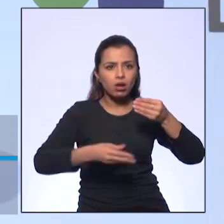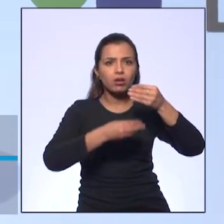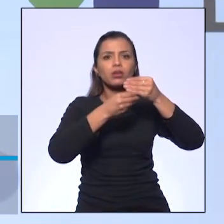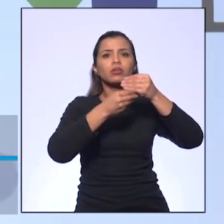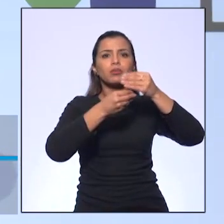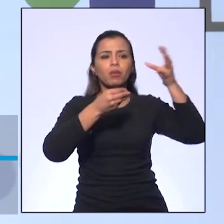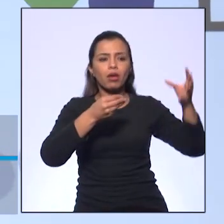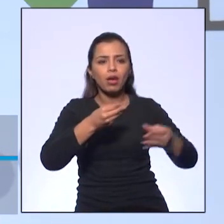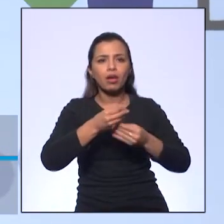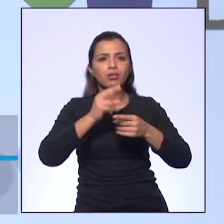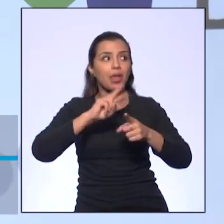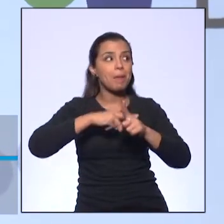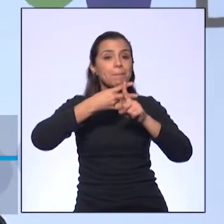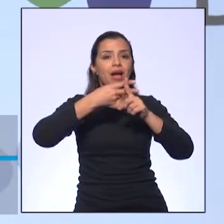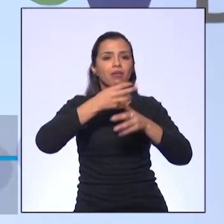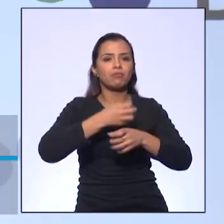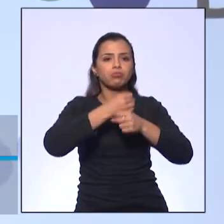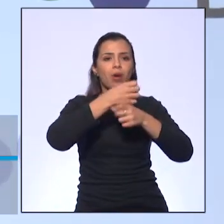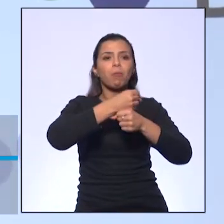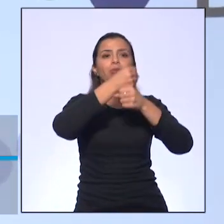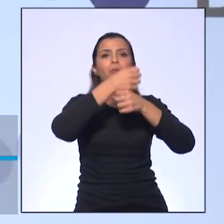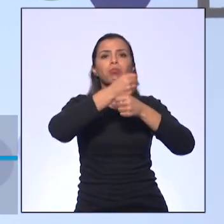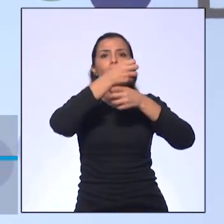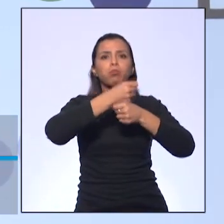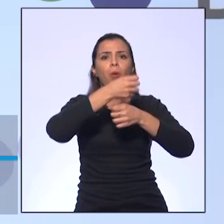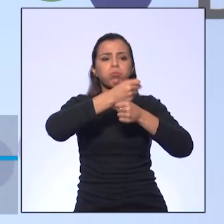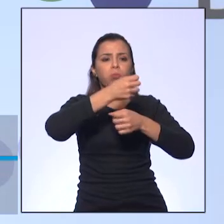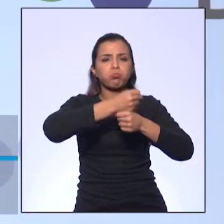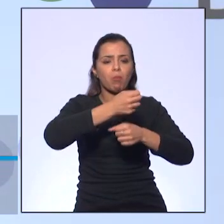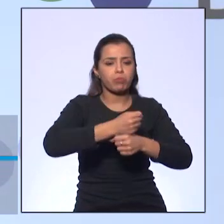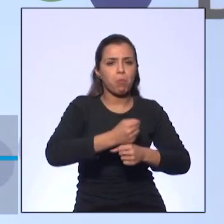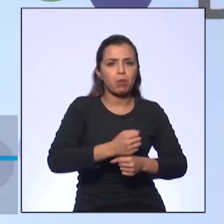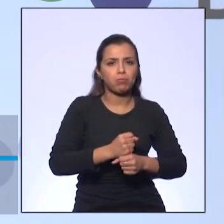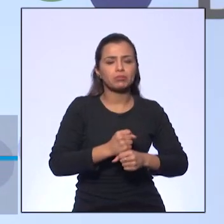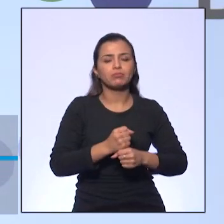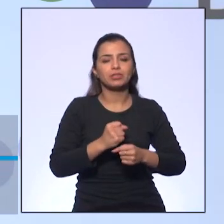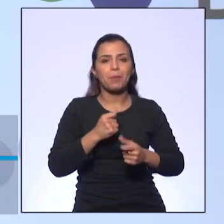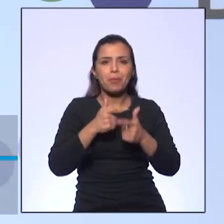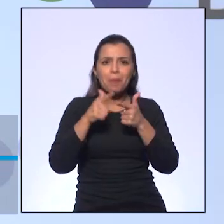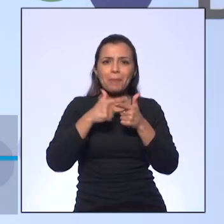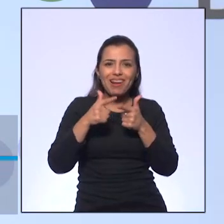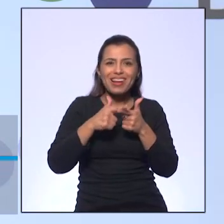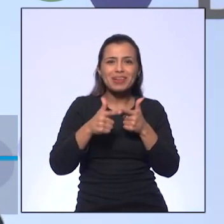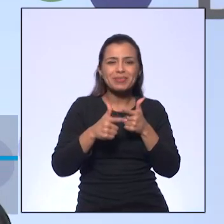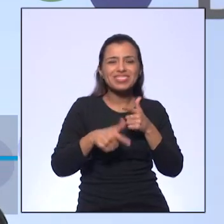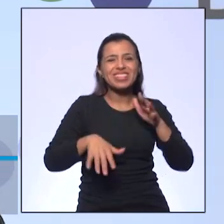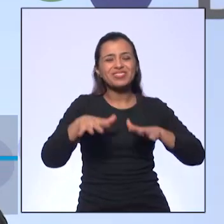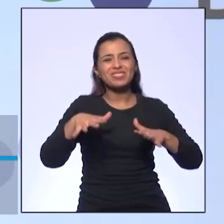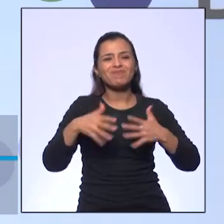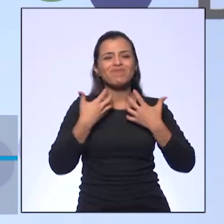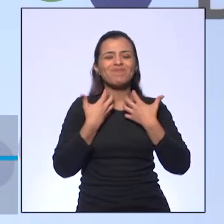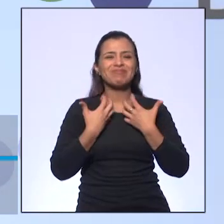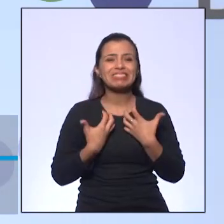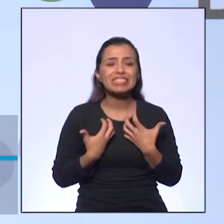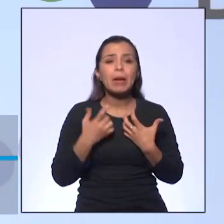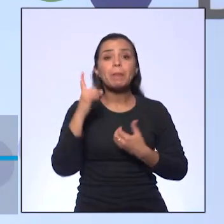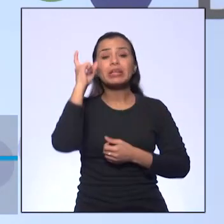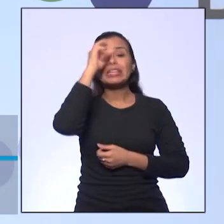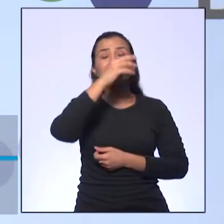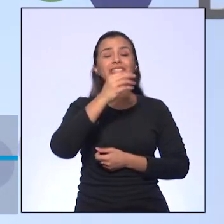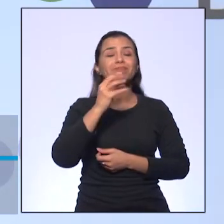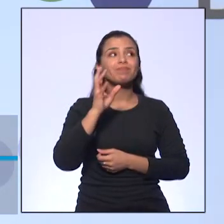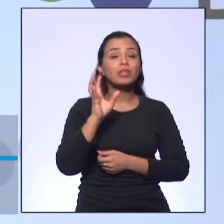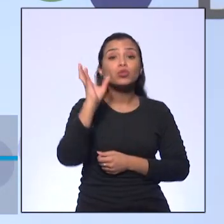sobrepondo-se aos desafios de antes. E os problemas se acumulando, se avolumando, e cada vez a gente fica com maiores dificuldades para